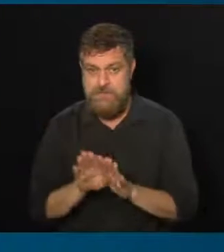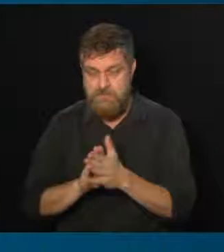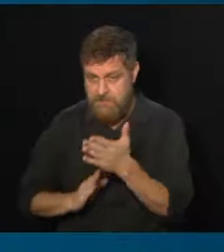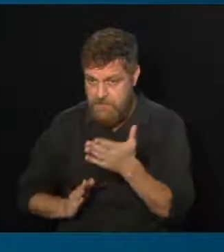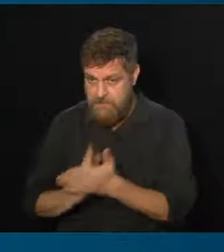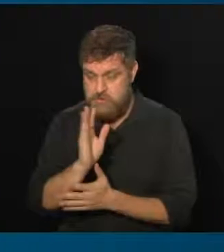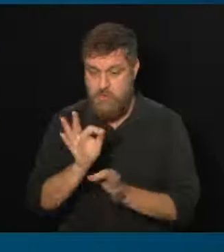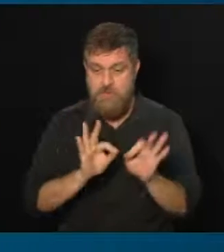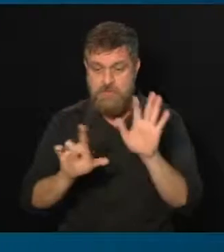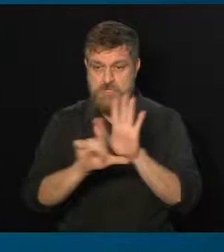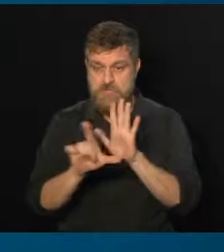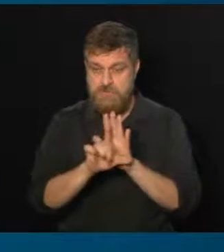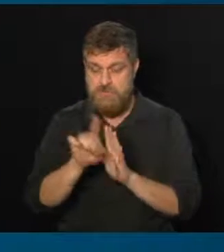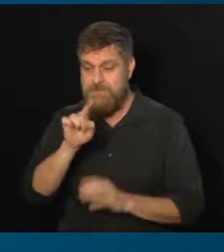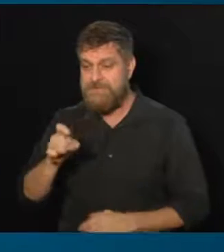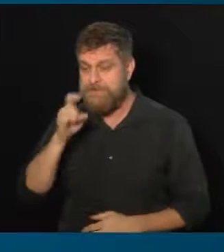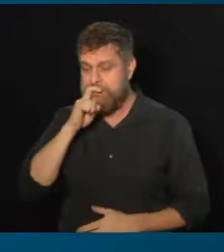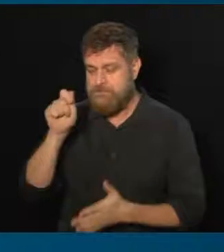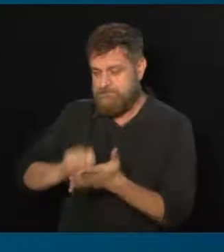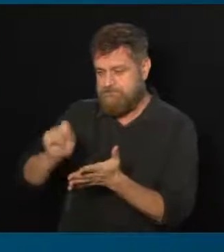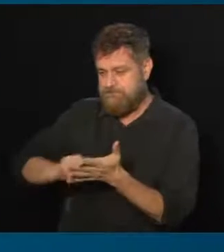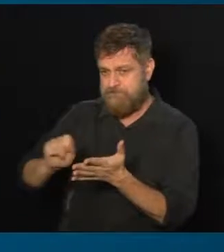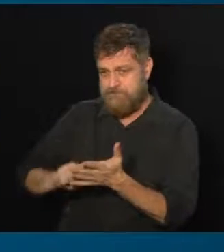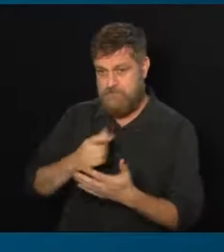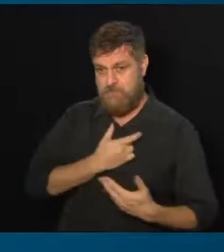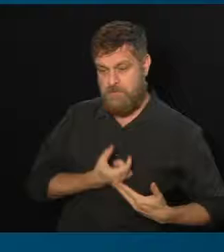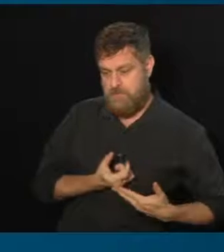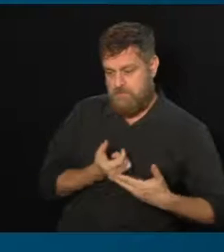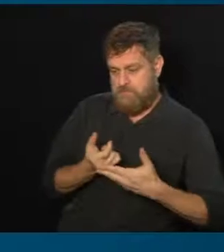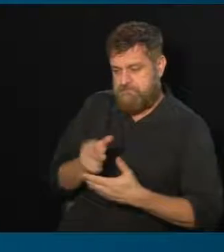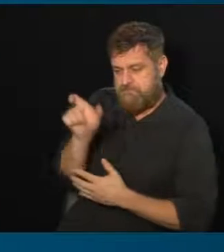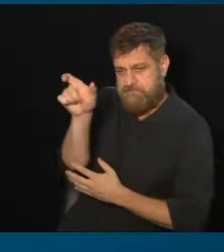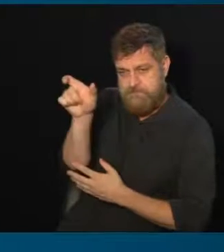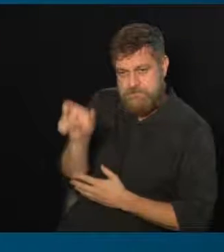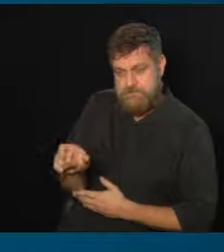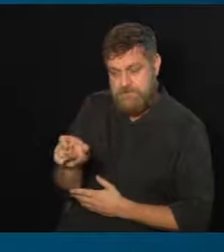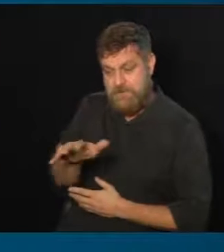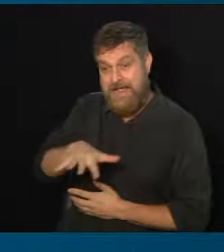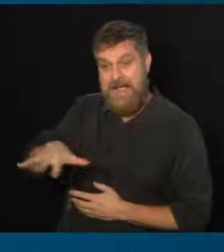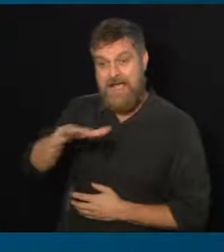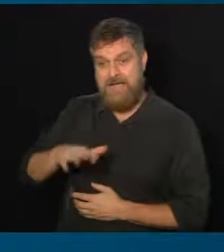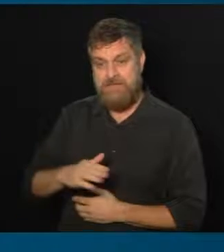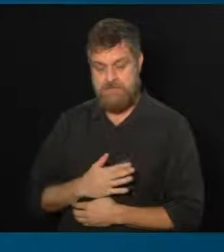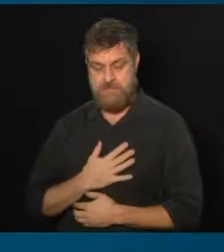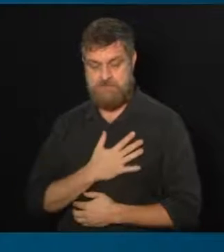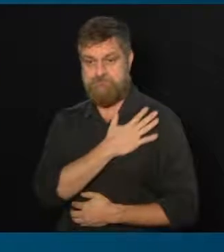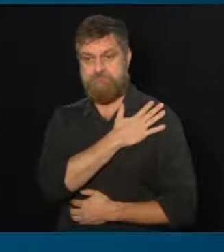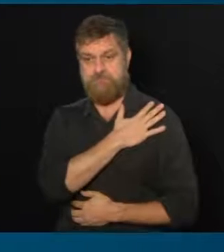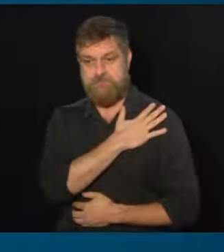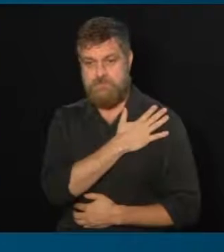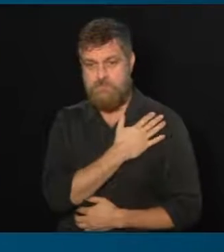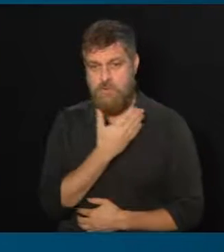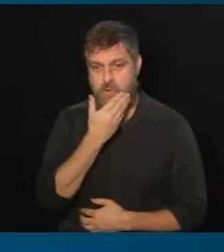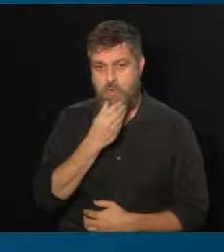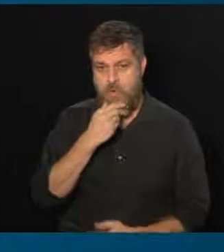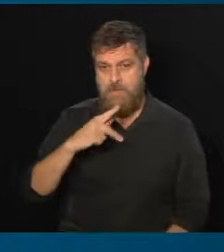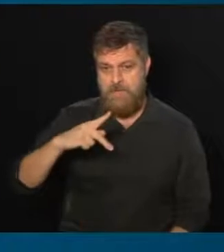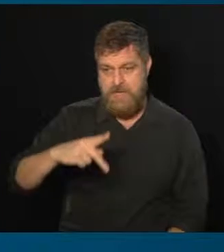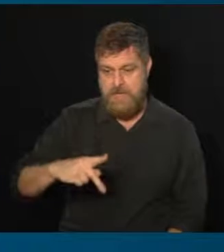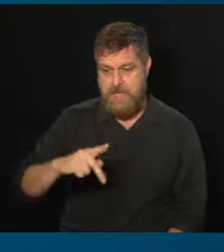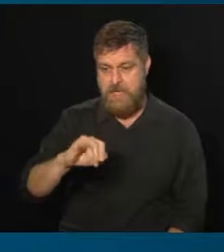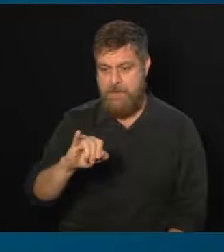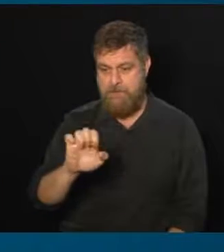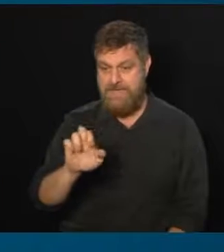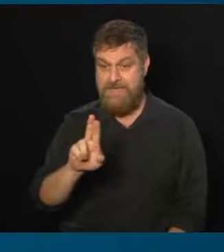autoria do vereador Zé Carlos, que concede a medalha Exemplo Digno General Nelson Santini Júnior a Piero Noronho Dias,